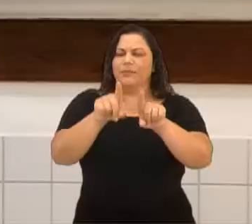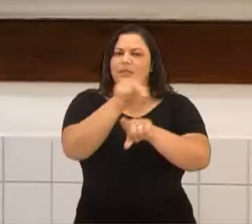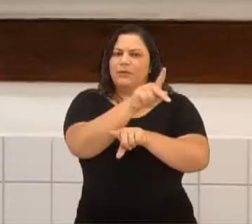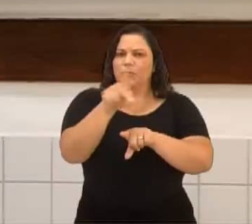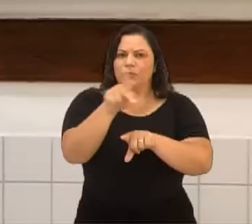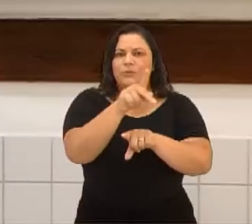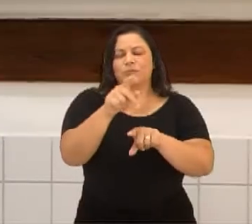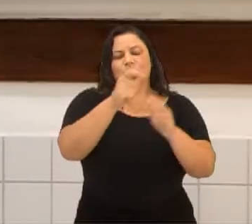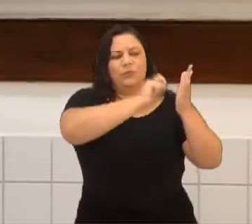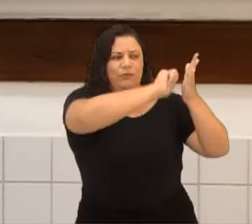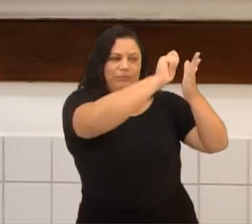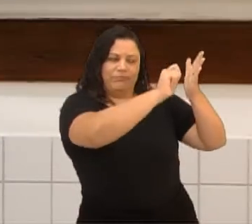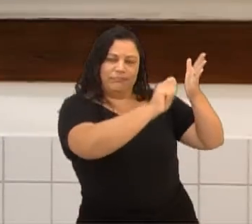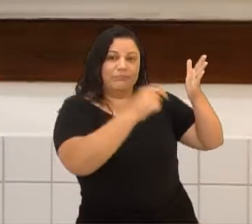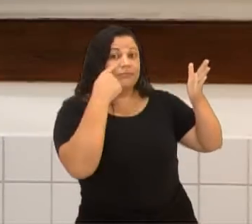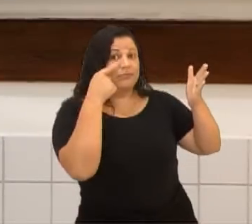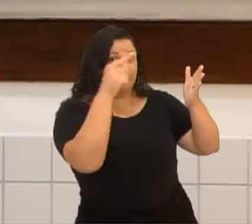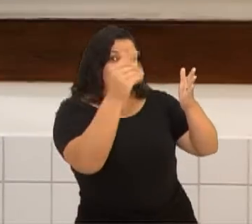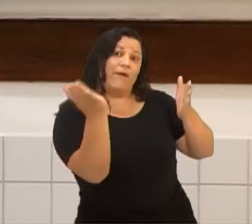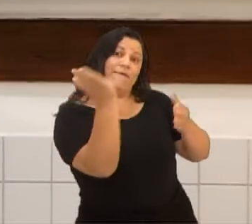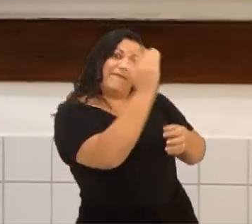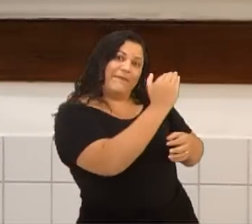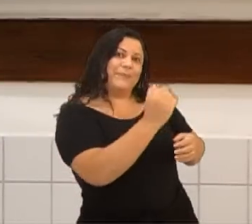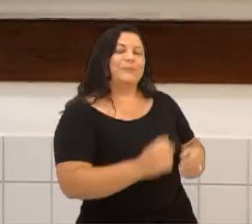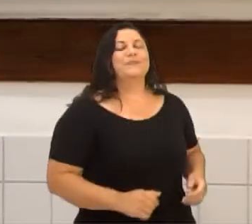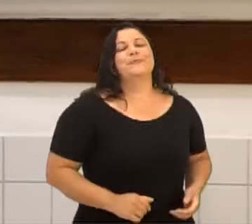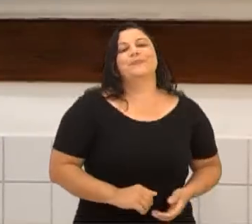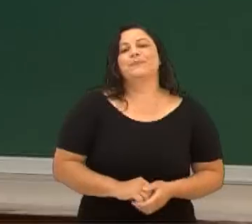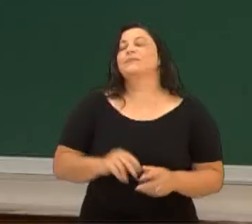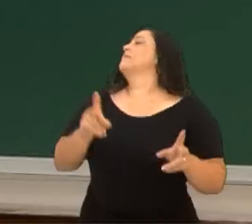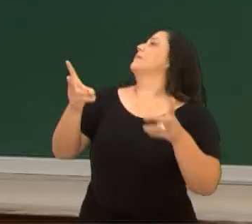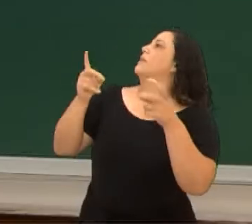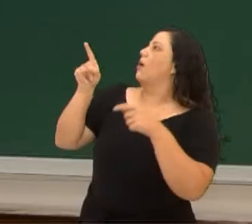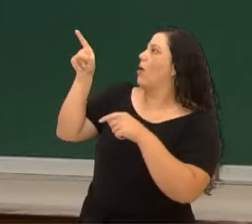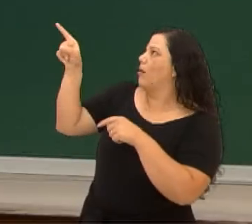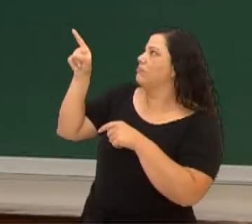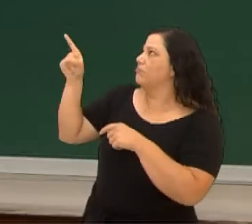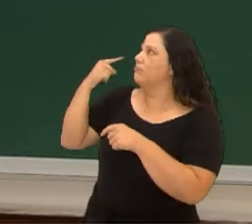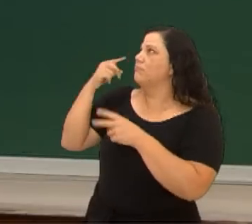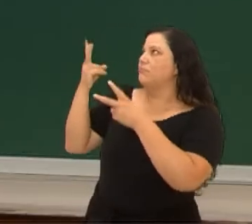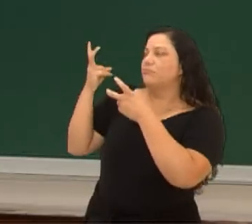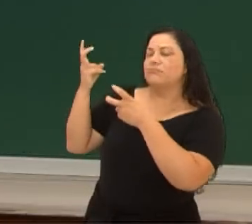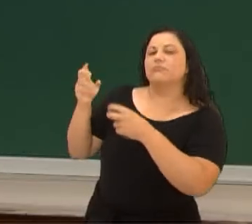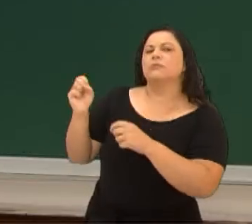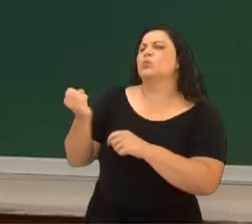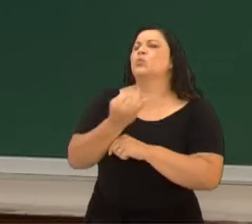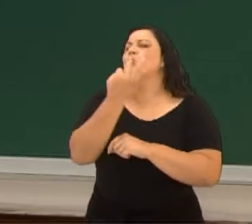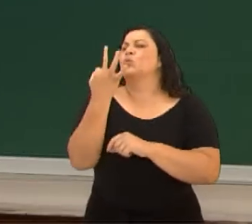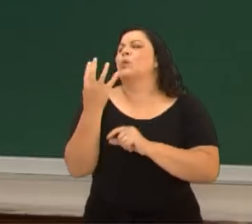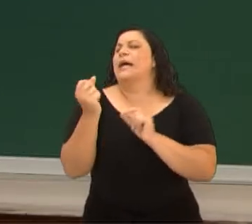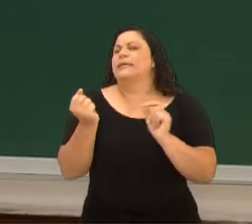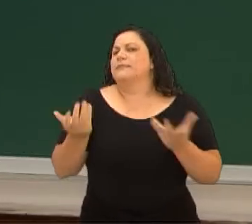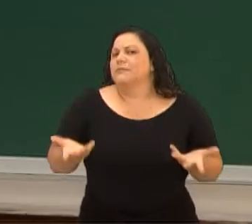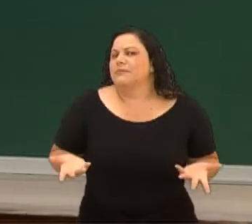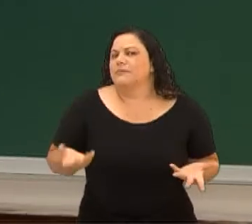vocês. Tranquilo? Vamos juntos, então? Quais os números que a gente tem que multiplicar aqui,